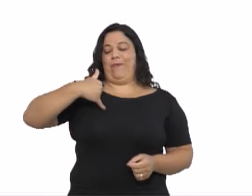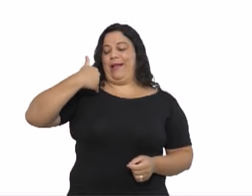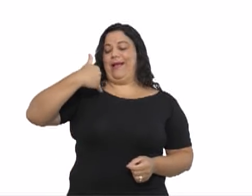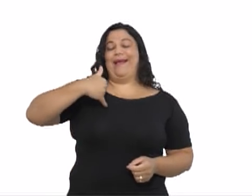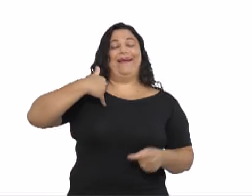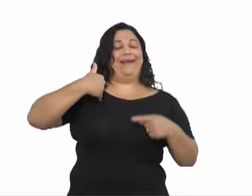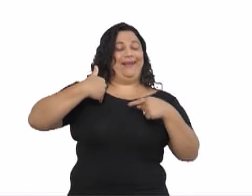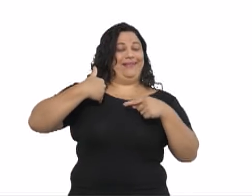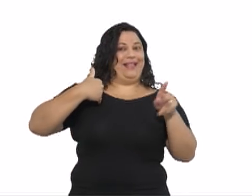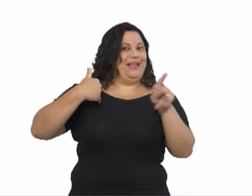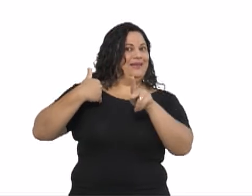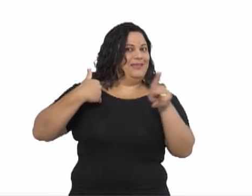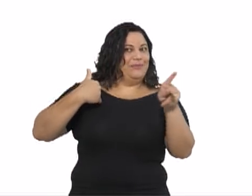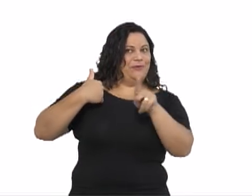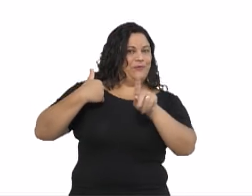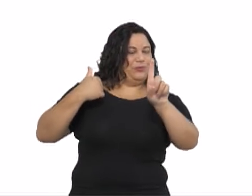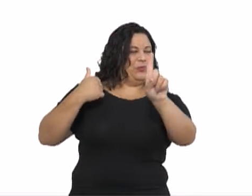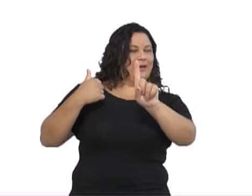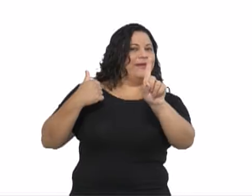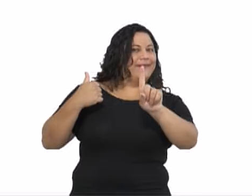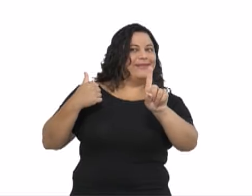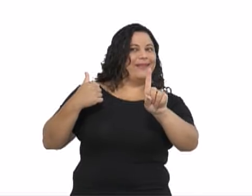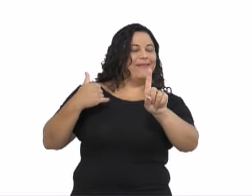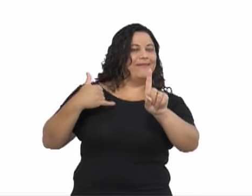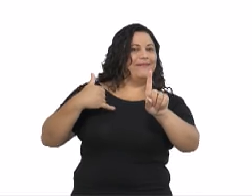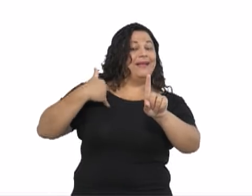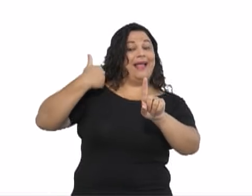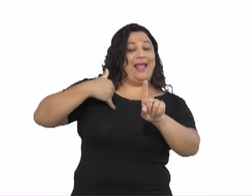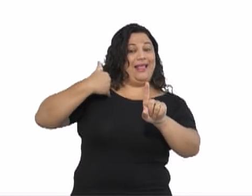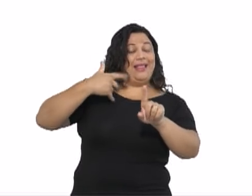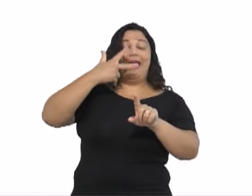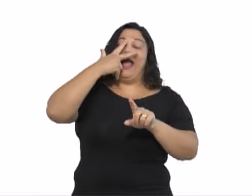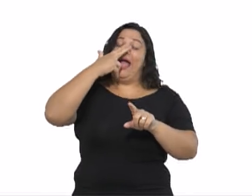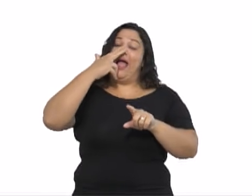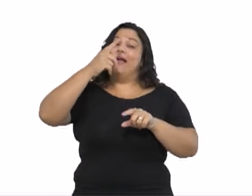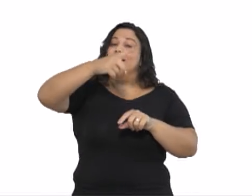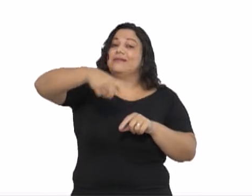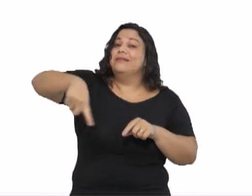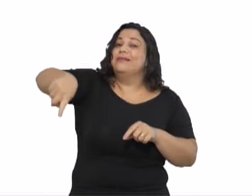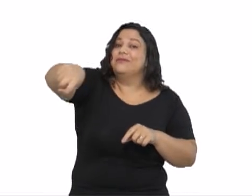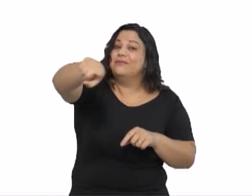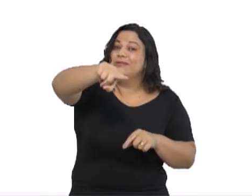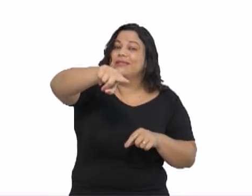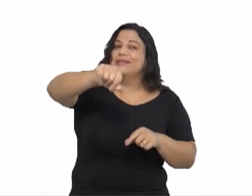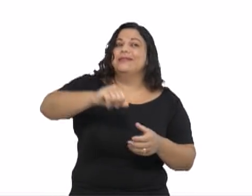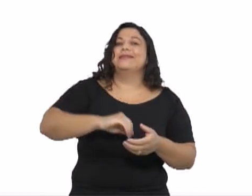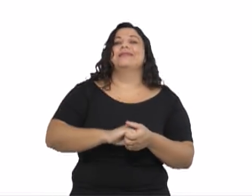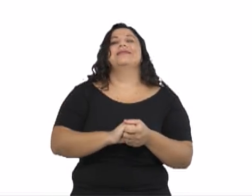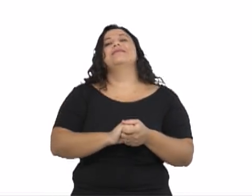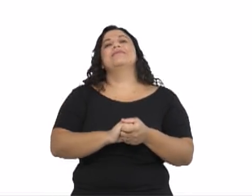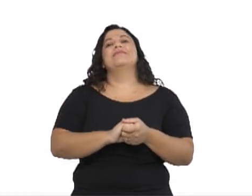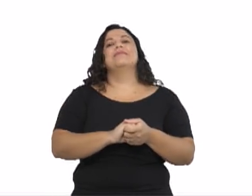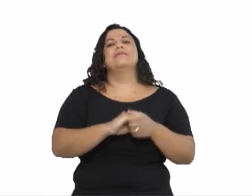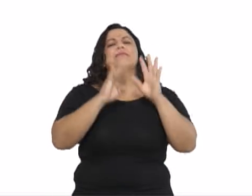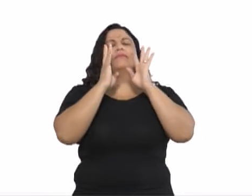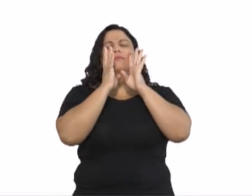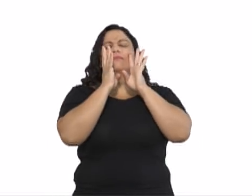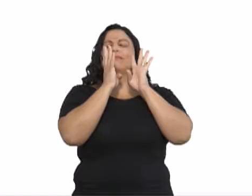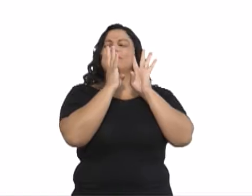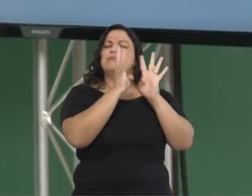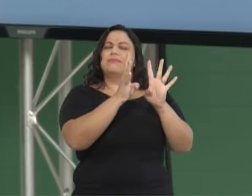tá? Bastante atenção, eu acho que é a idade aí de vocês. Olhem só. A